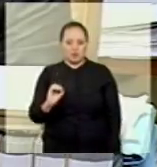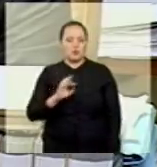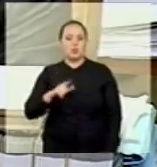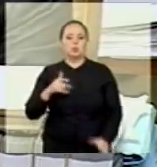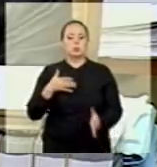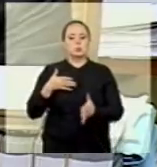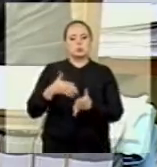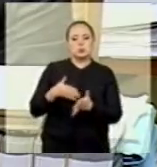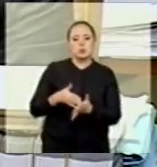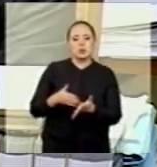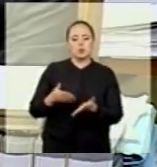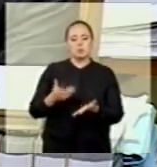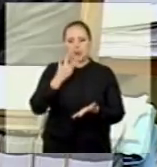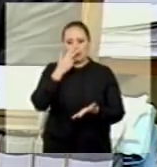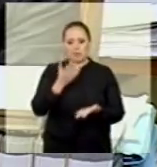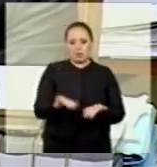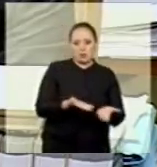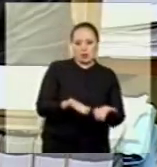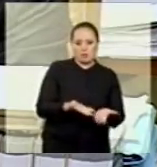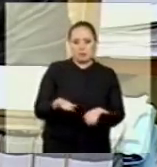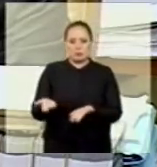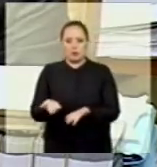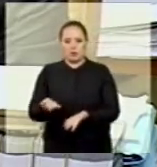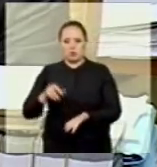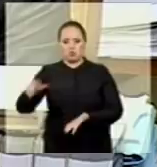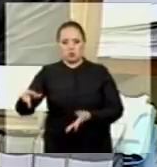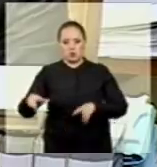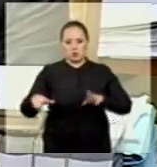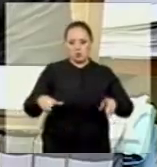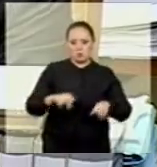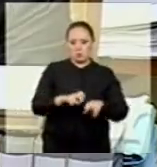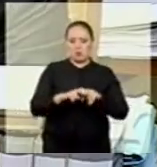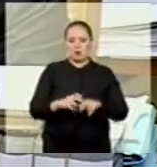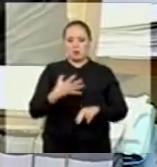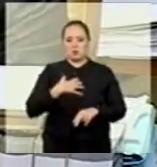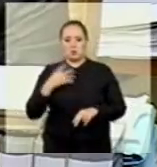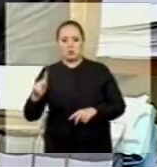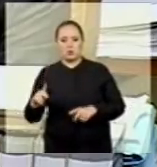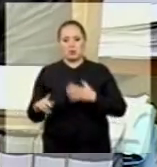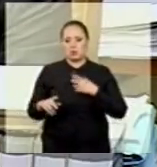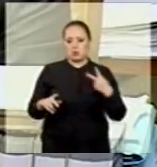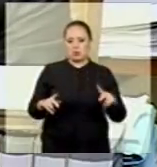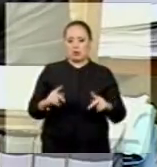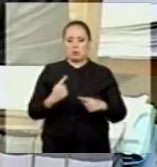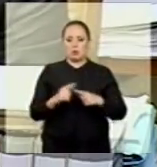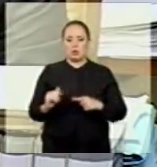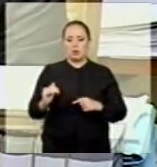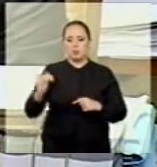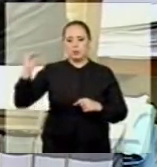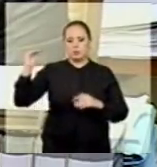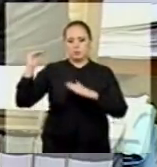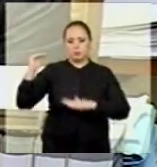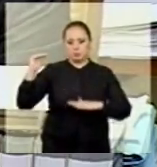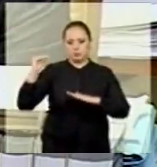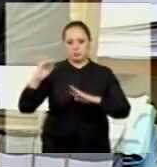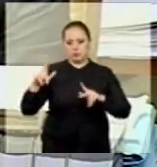estabeleçam tratamentos seletivos em favor de determinadas pessoas ou autoridades, obstando que se